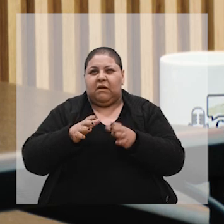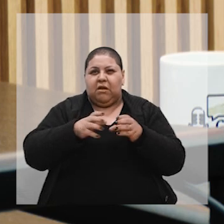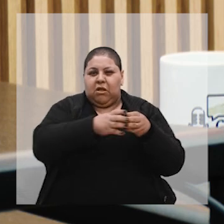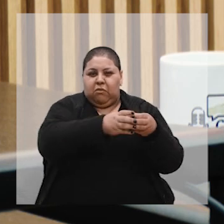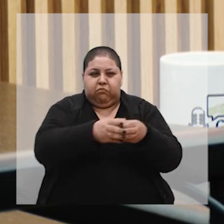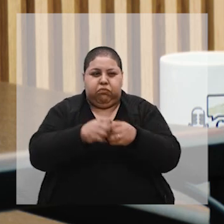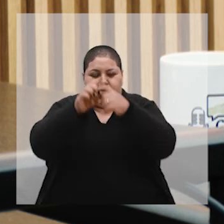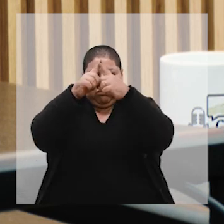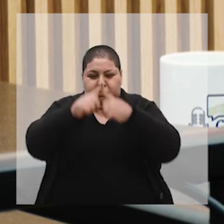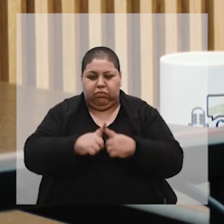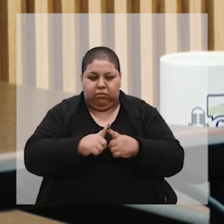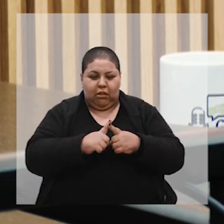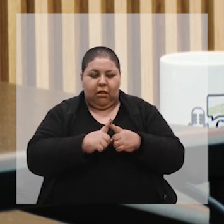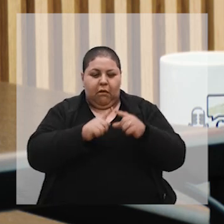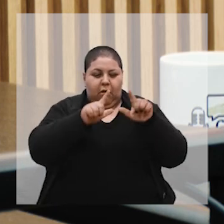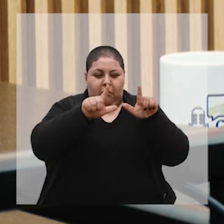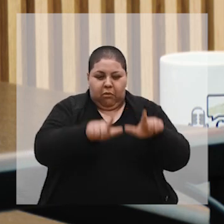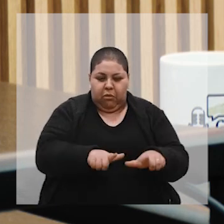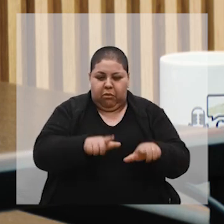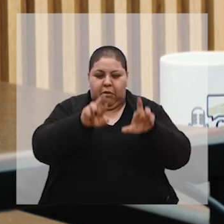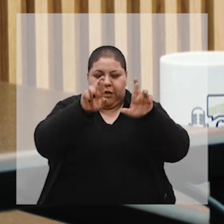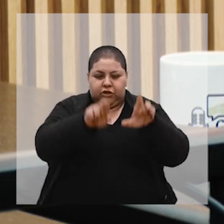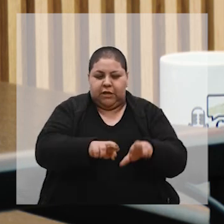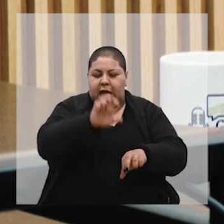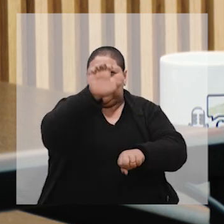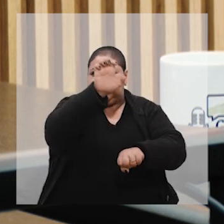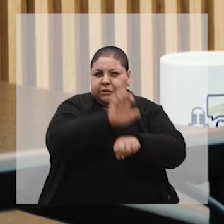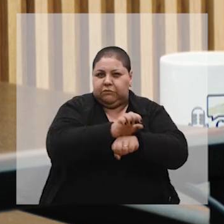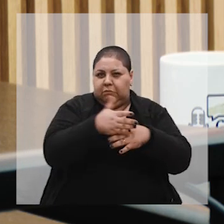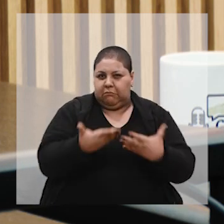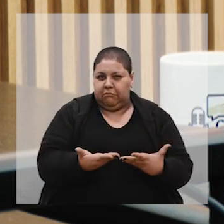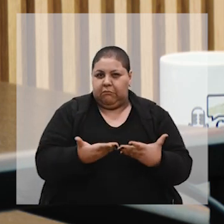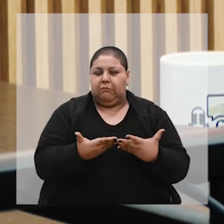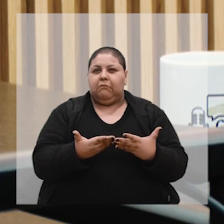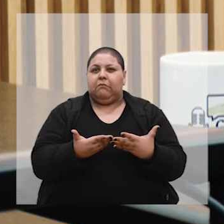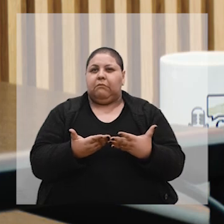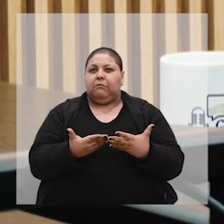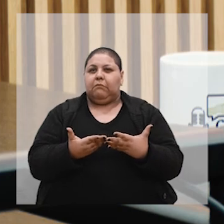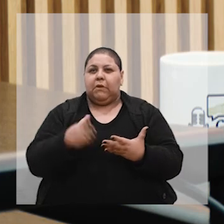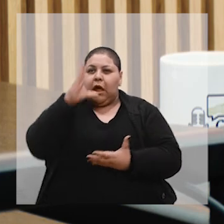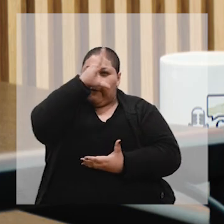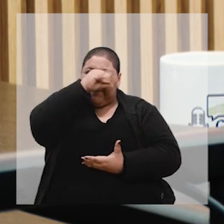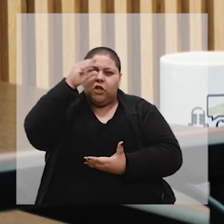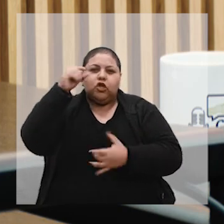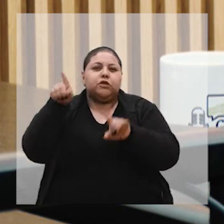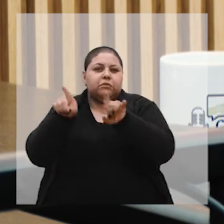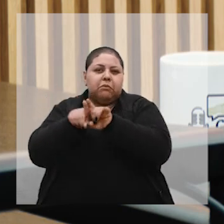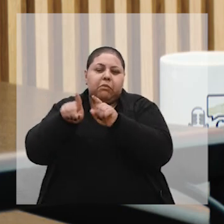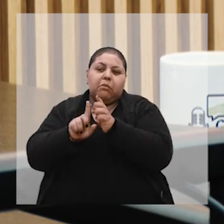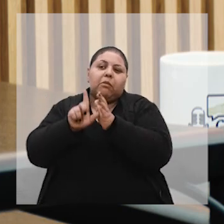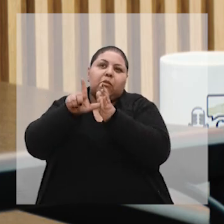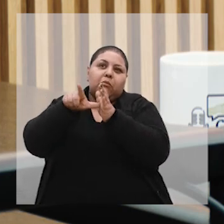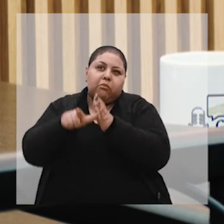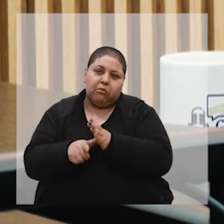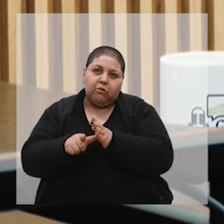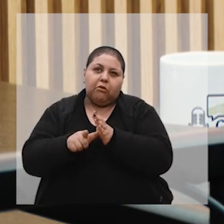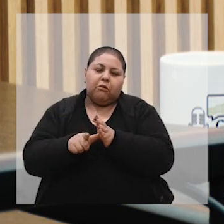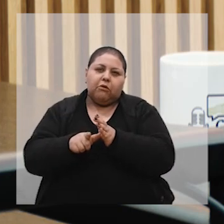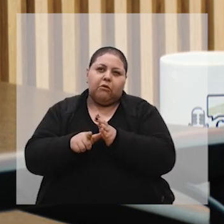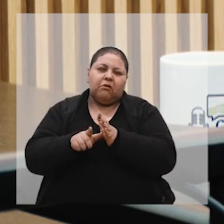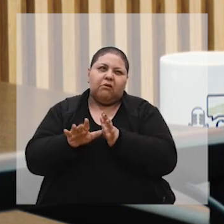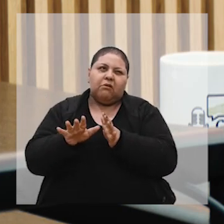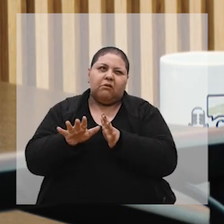campeonatos municipais, regionais, estaduais, e parte da minha adolescência. E daí, depois, quando eu cheguei